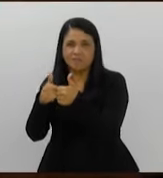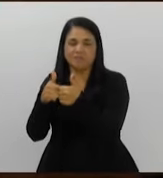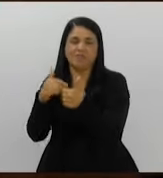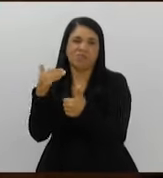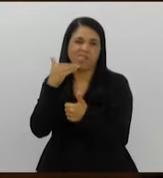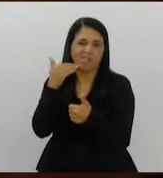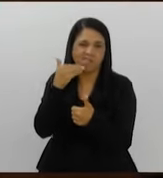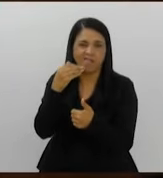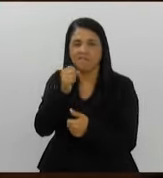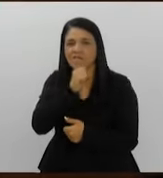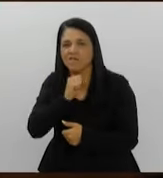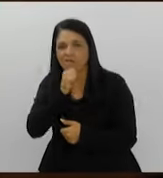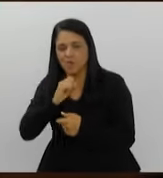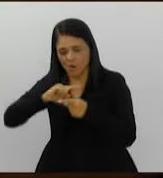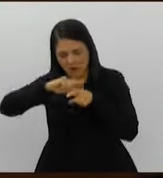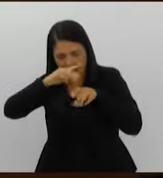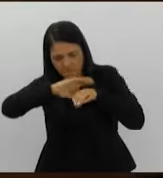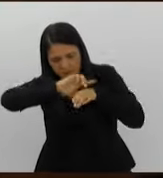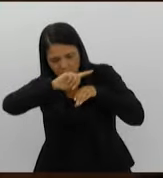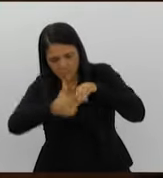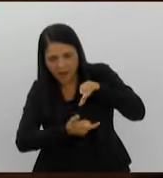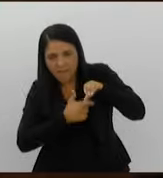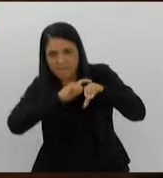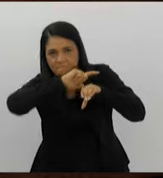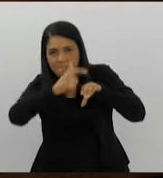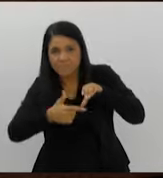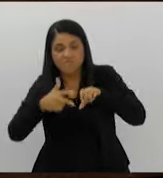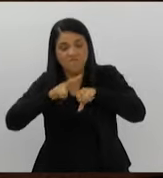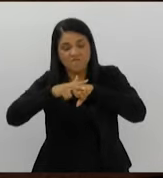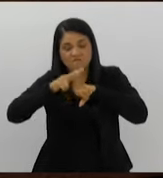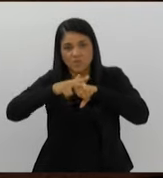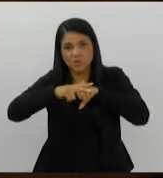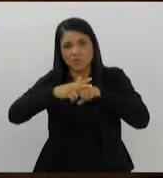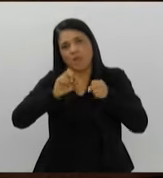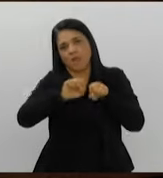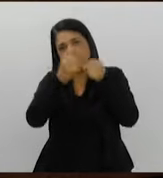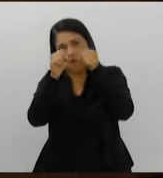carecas, vidros quebrados, rodando normalmente.